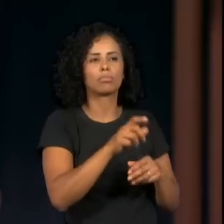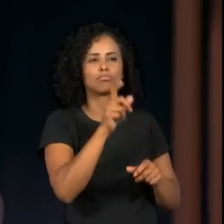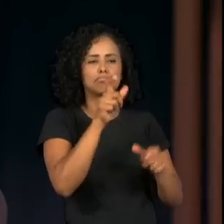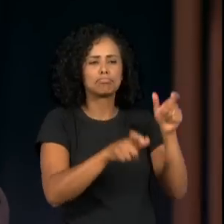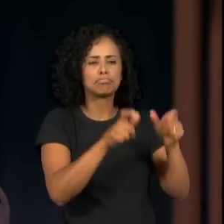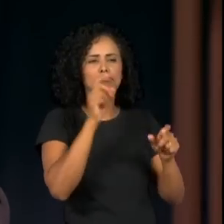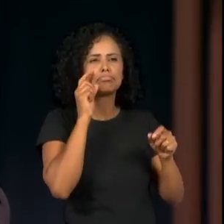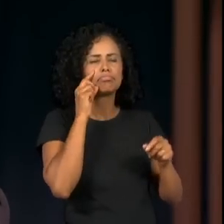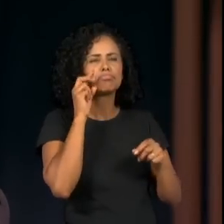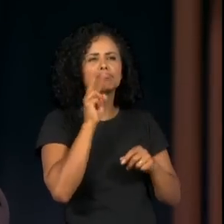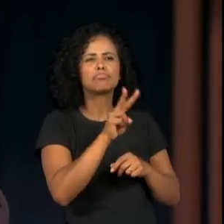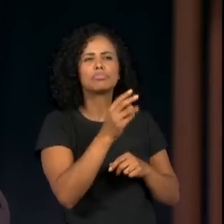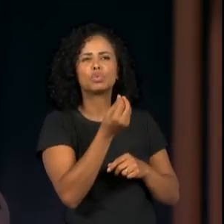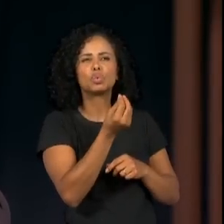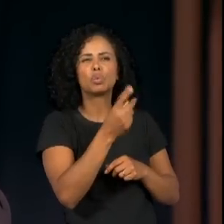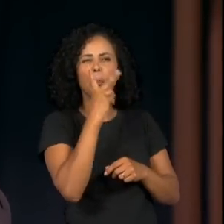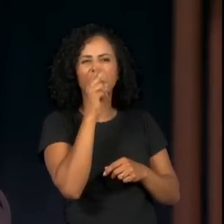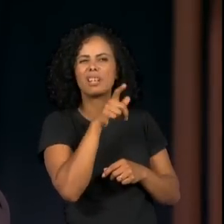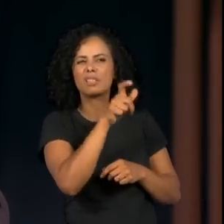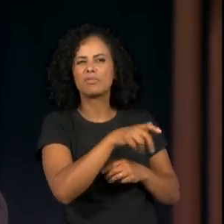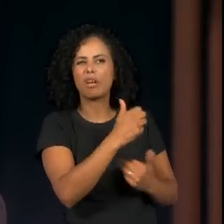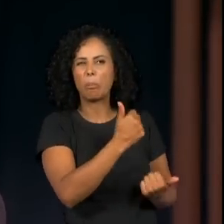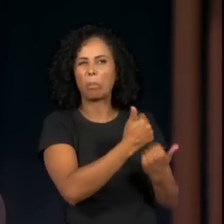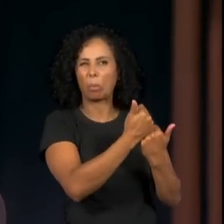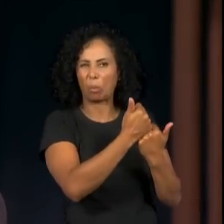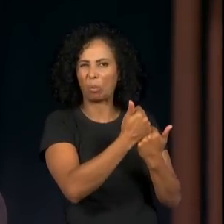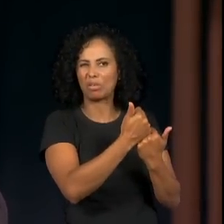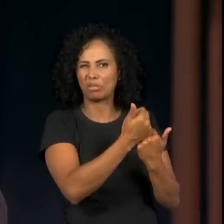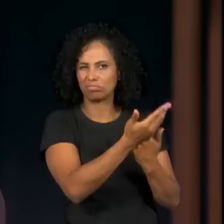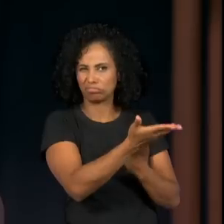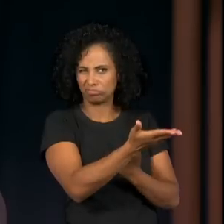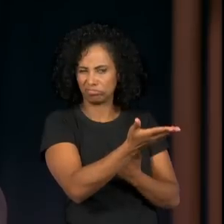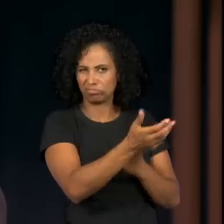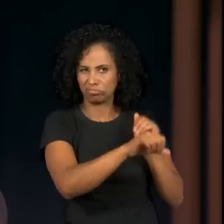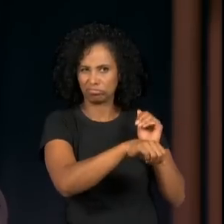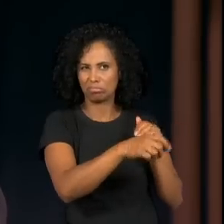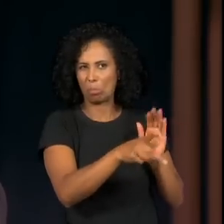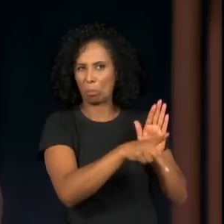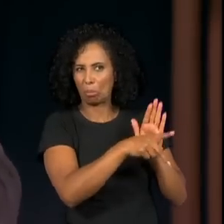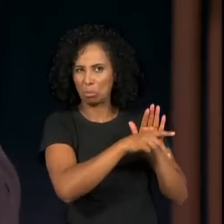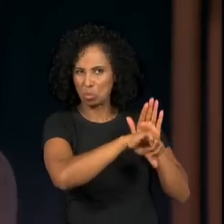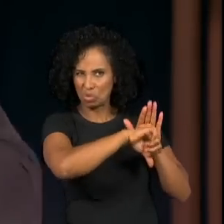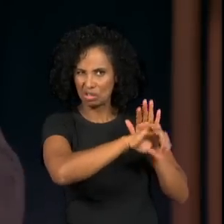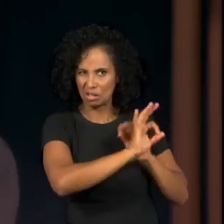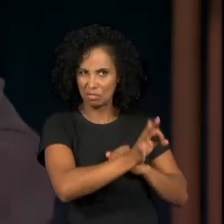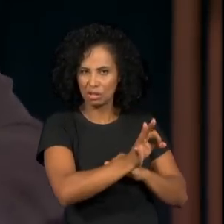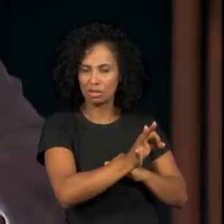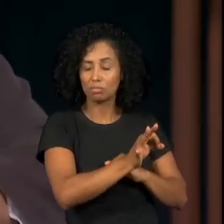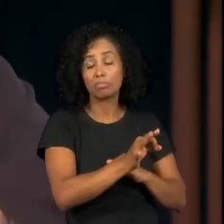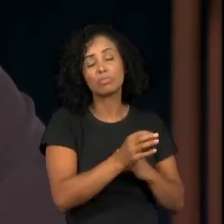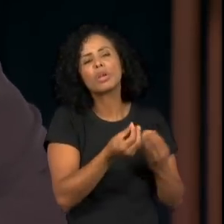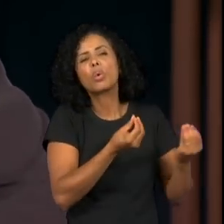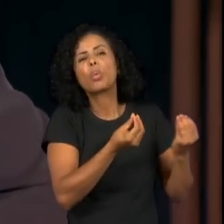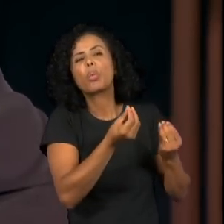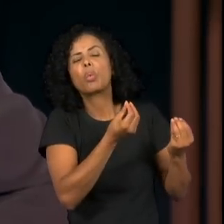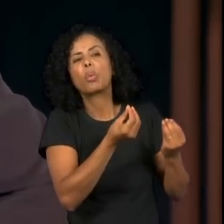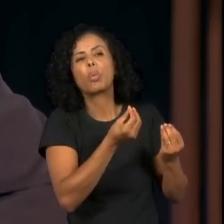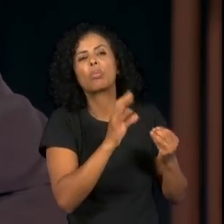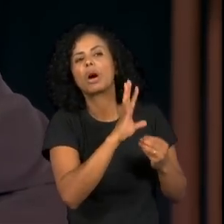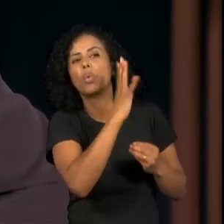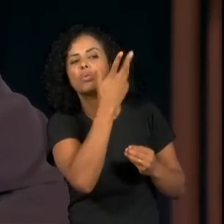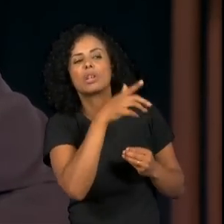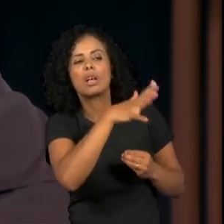está apoiando isso, né? Isso daí, o que, que tem, que ruído que tem aí nesse meio